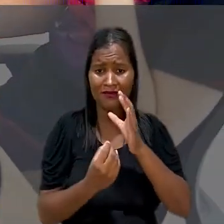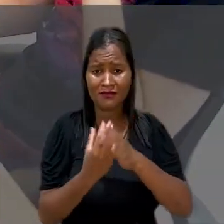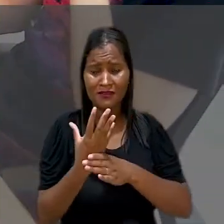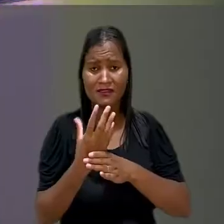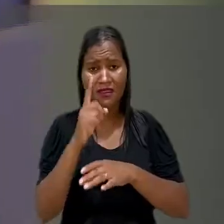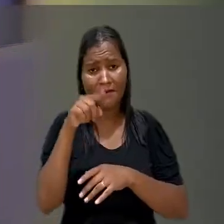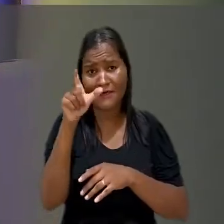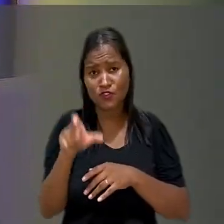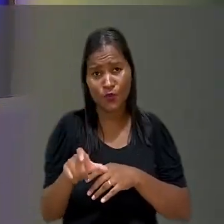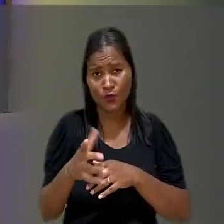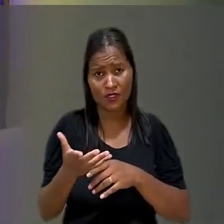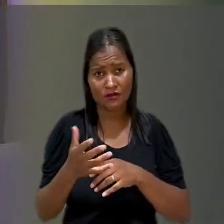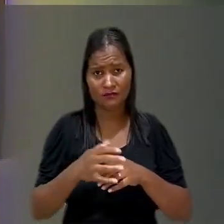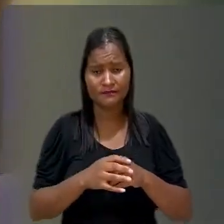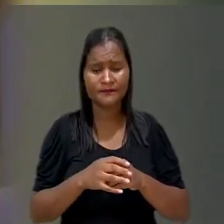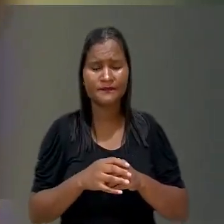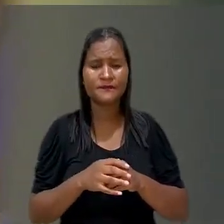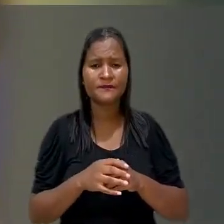é gente.